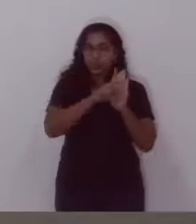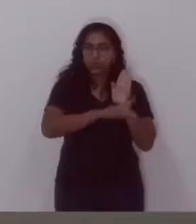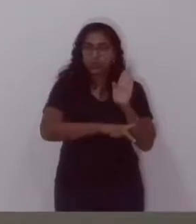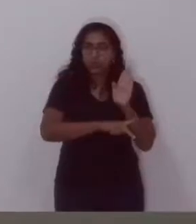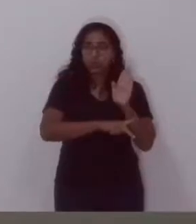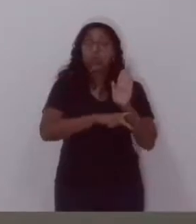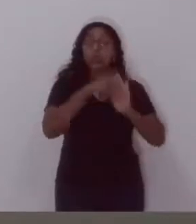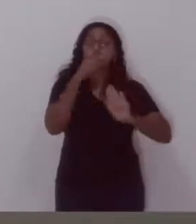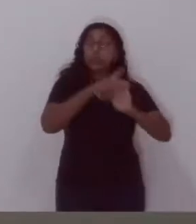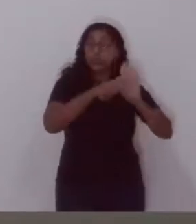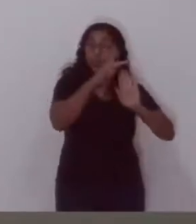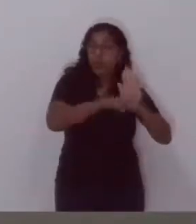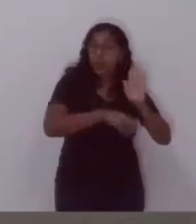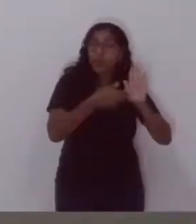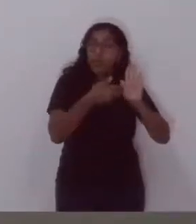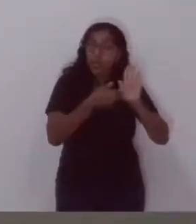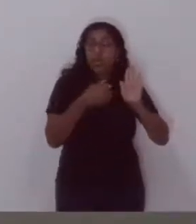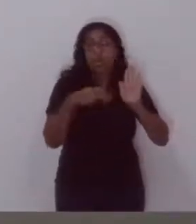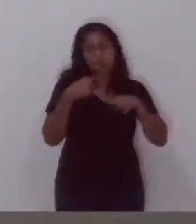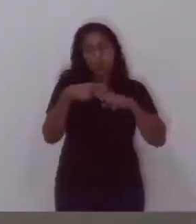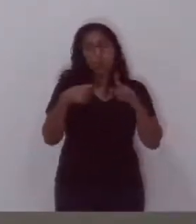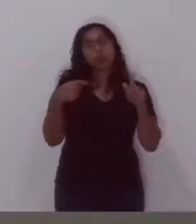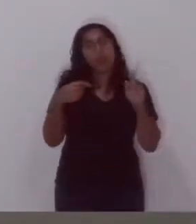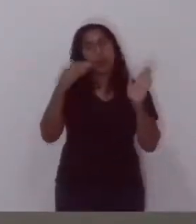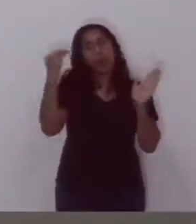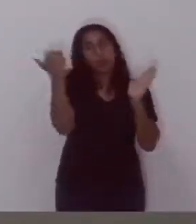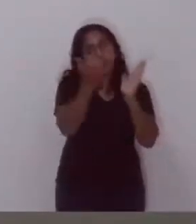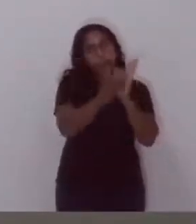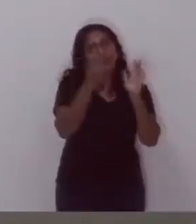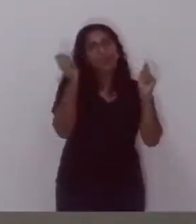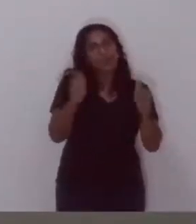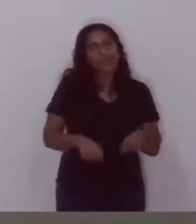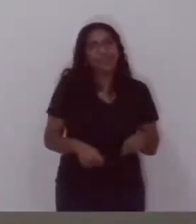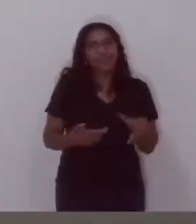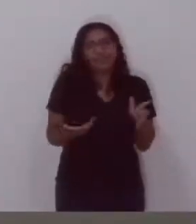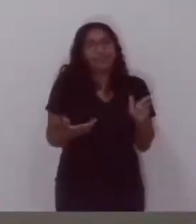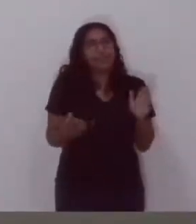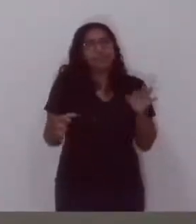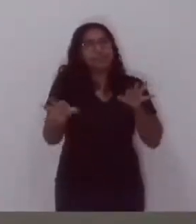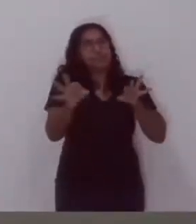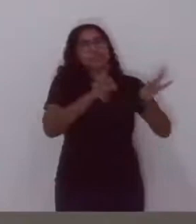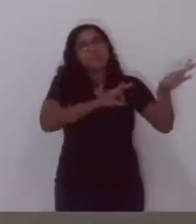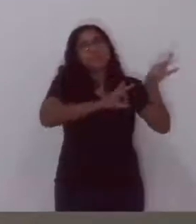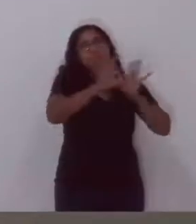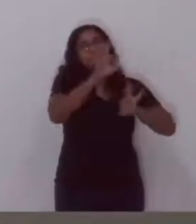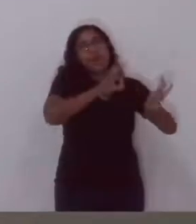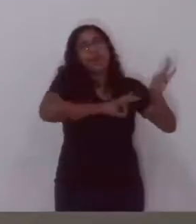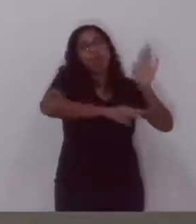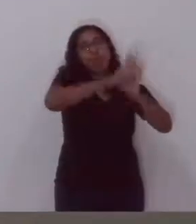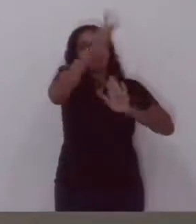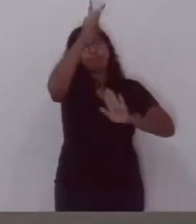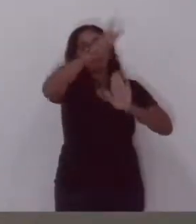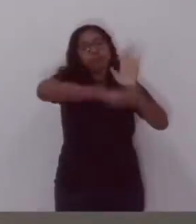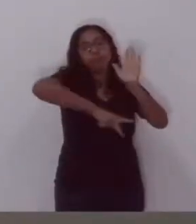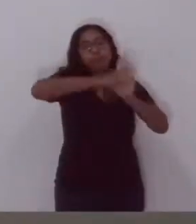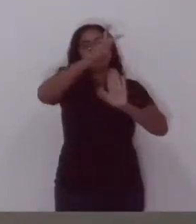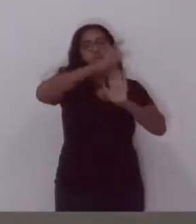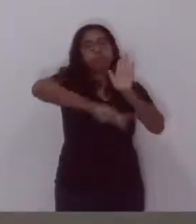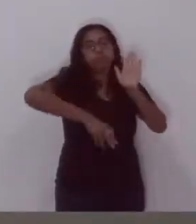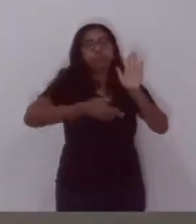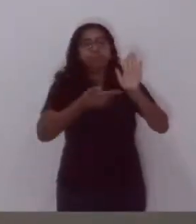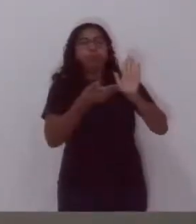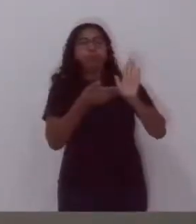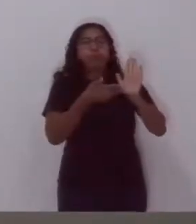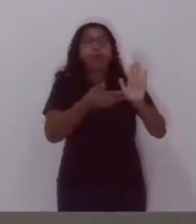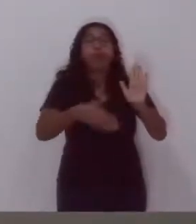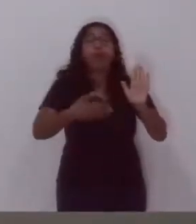que são execuíveis, né? Porque não adianta você fazer um projeto, ou uma indicação, ou uma minuta de